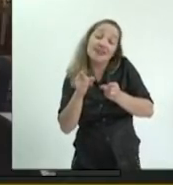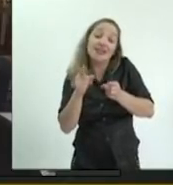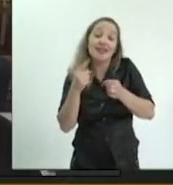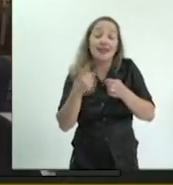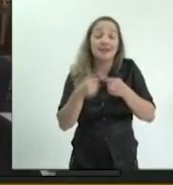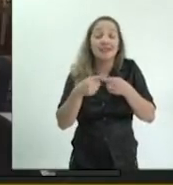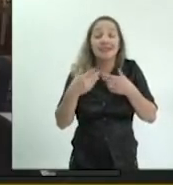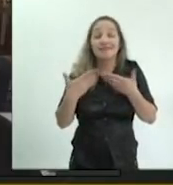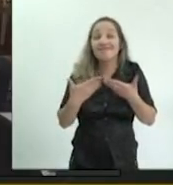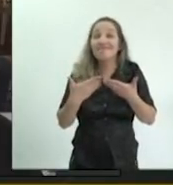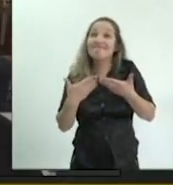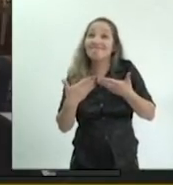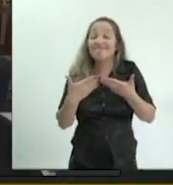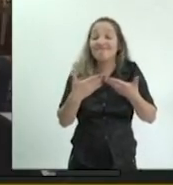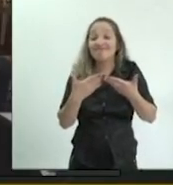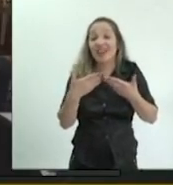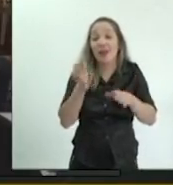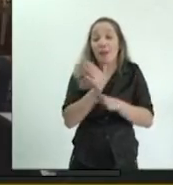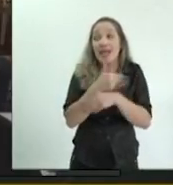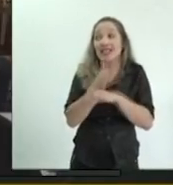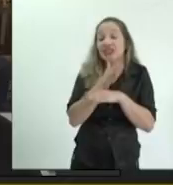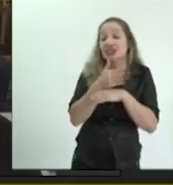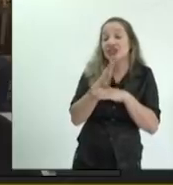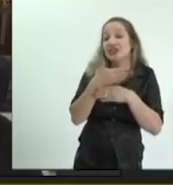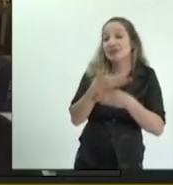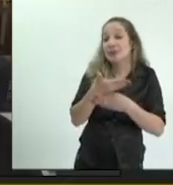perdido nisso, mas a gente tem que ver, né?